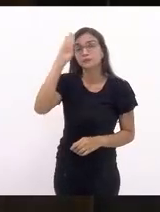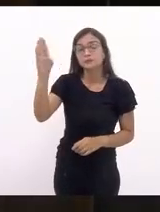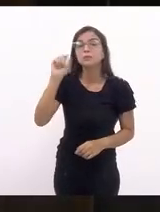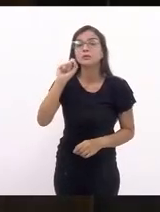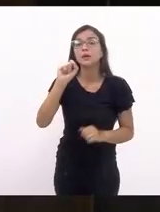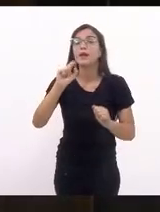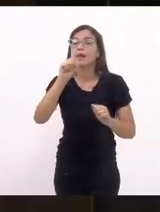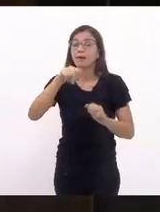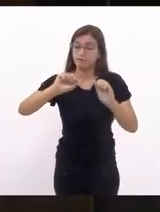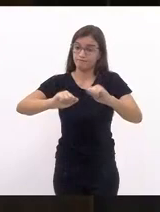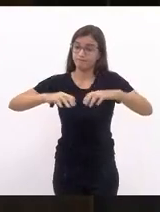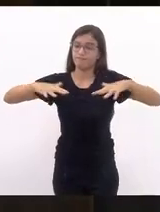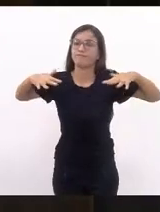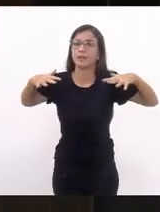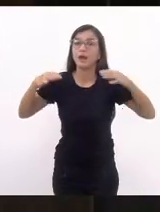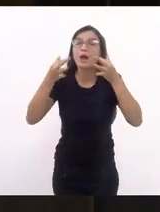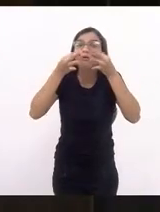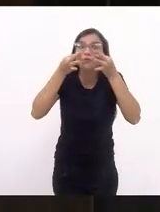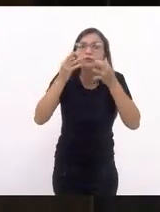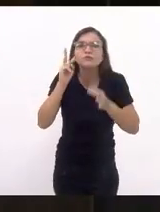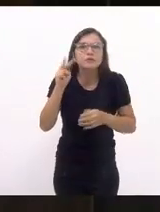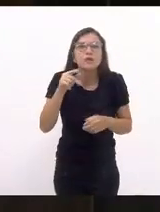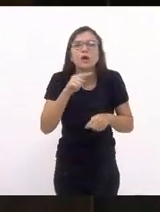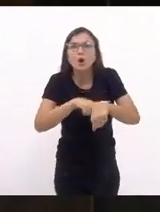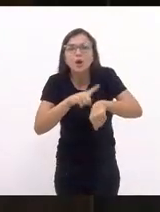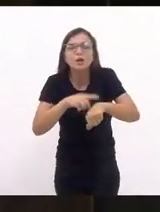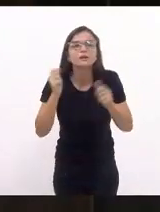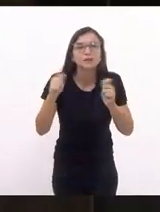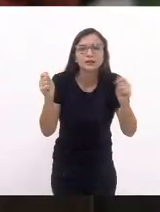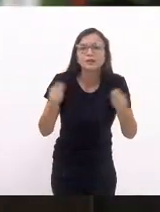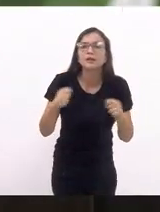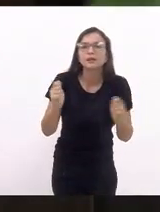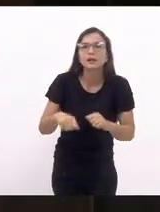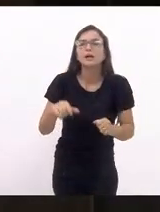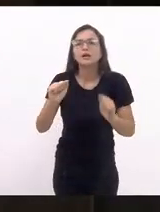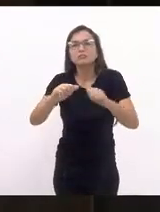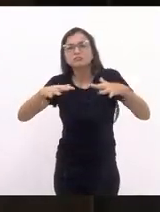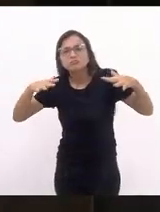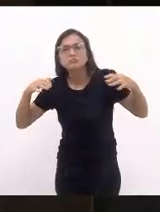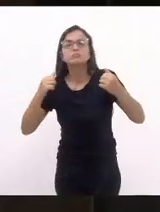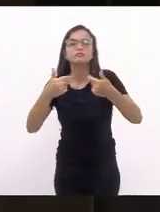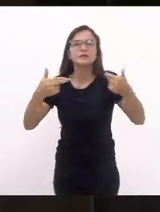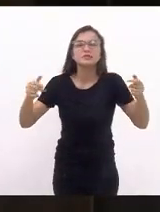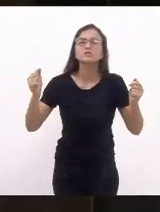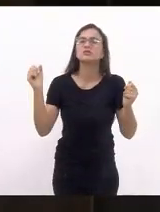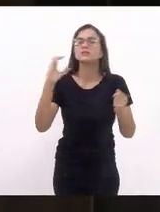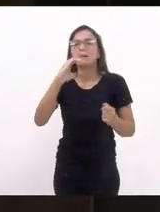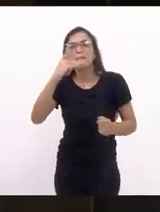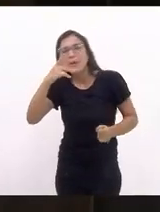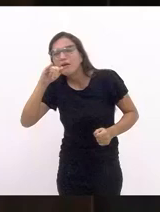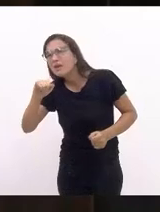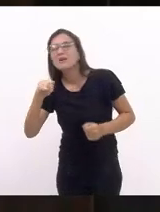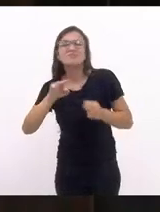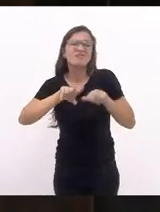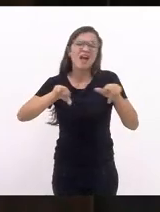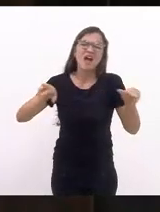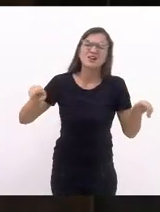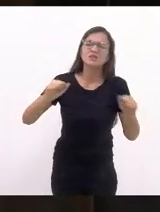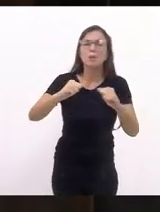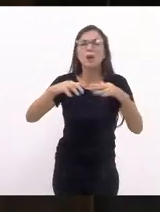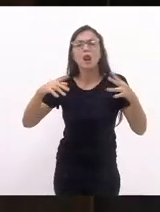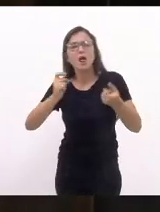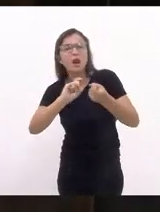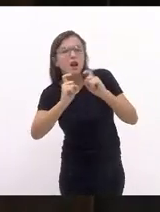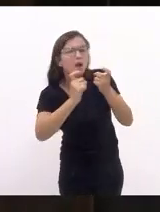Ordinárias extraordinárias audiências públicas das comissões permanentes e temporárias e cpis permanecendo em